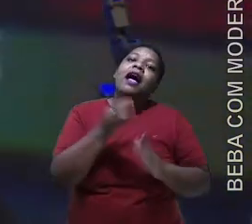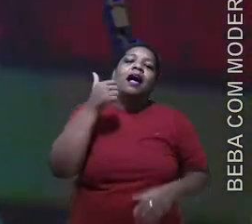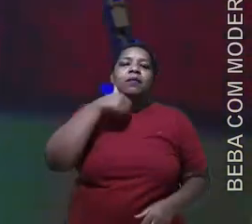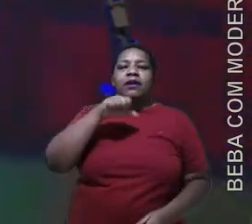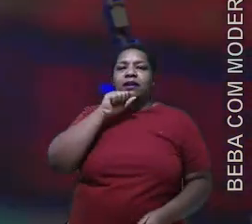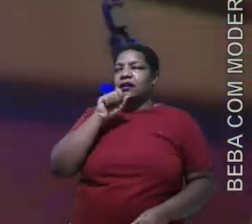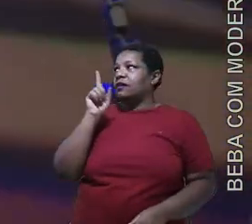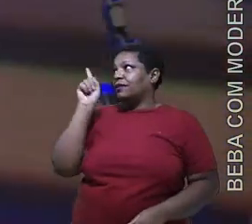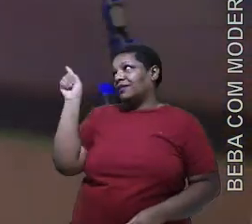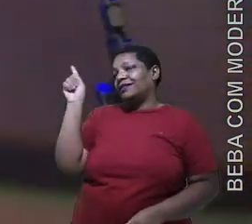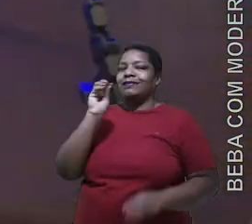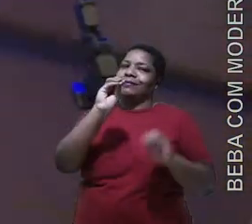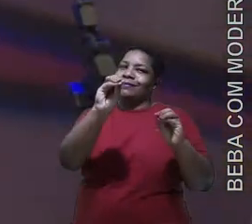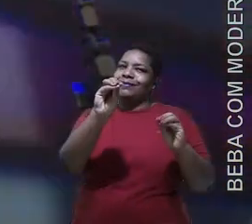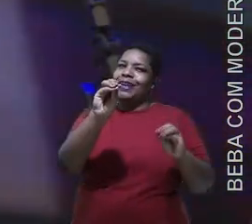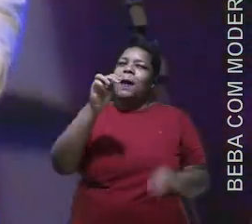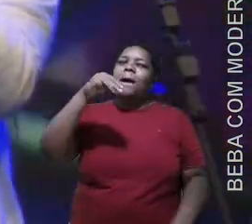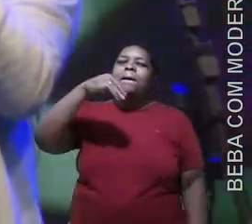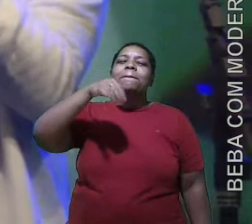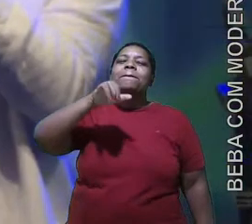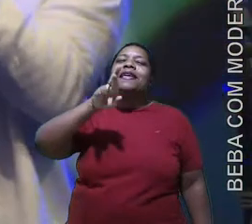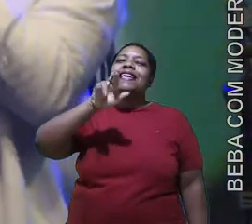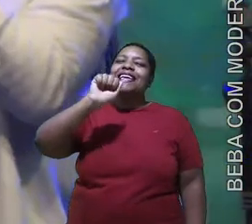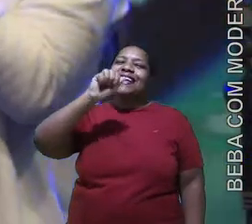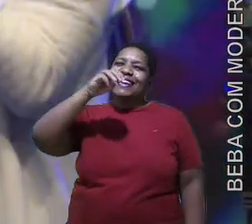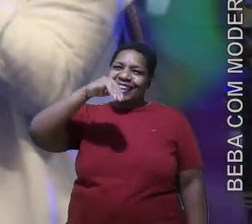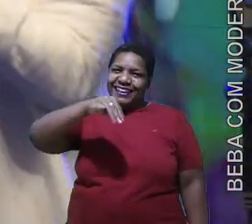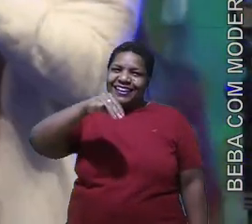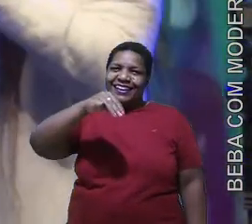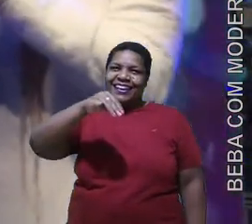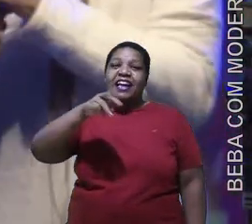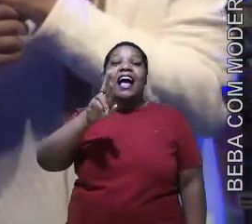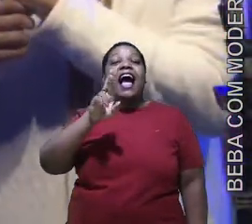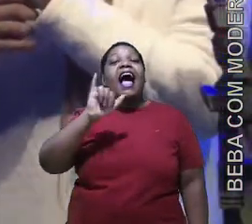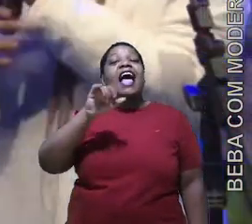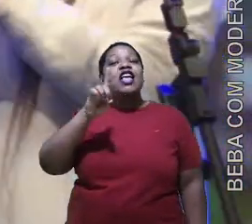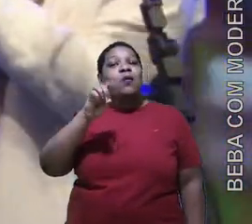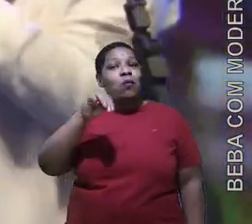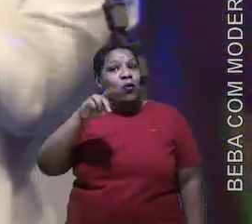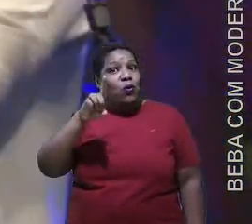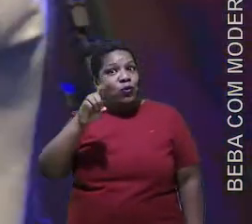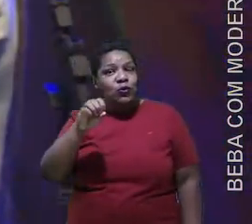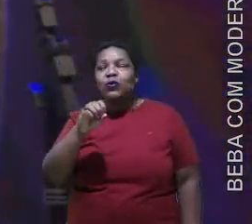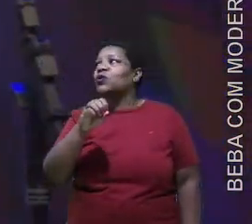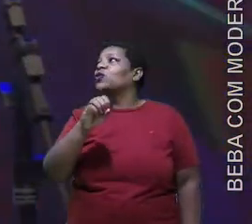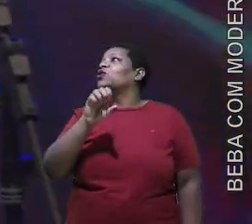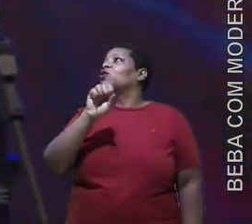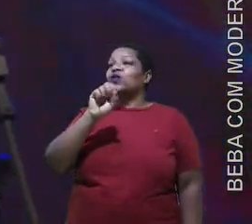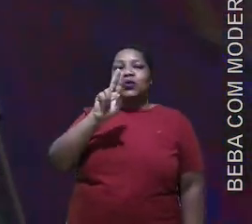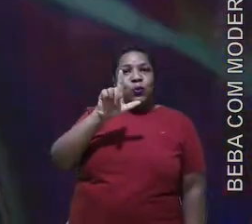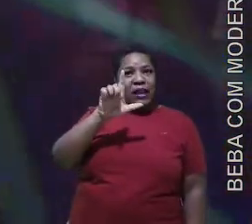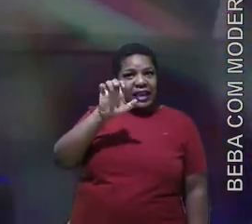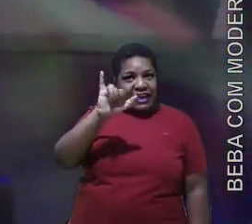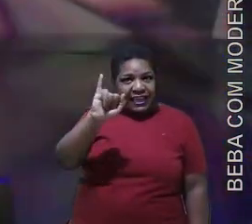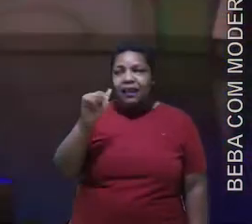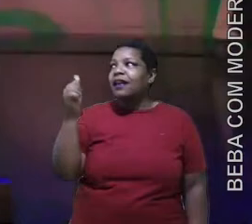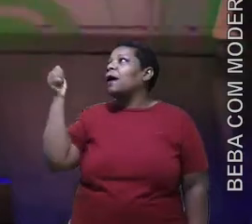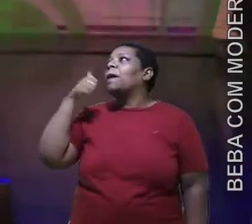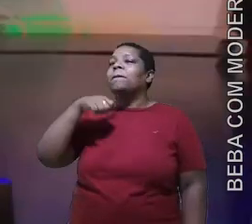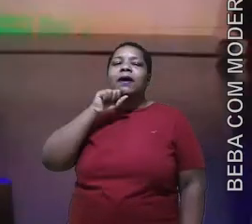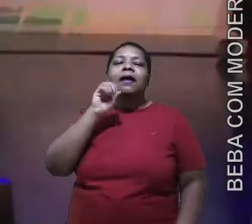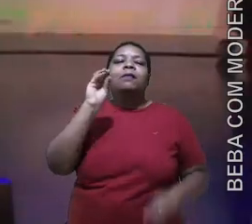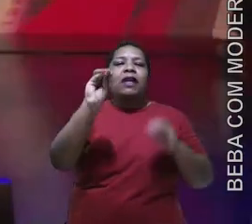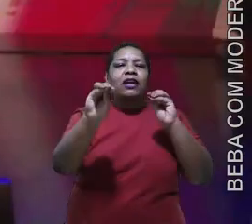mãe um beijo para senhora família seu Raimundo Dona Sueli